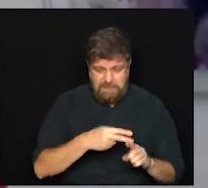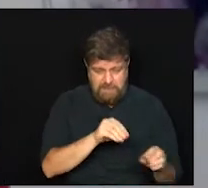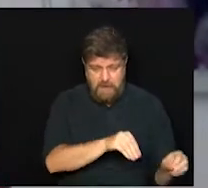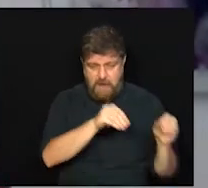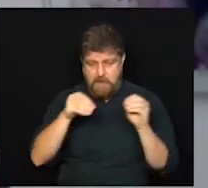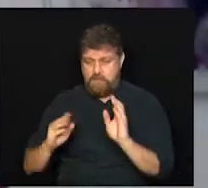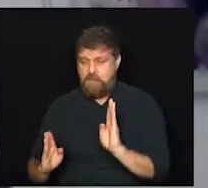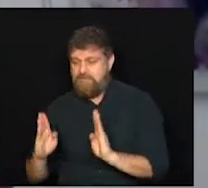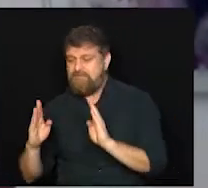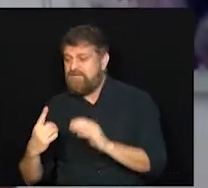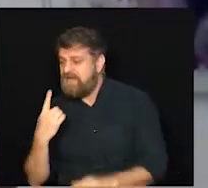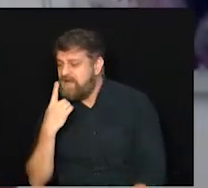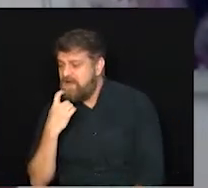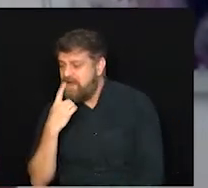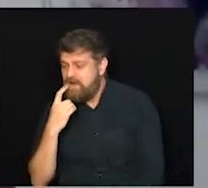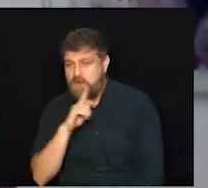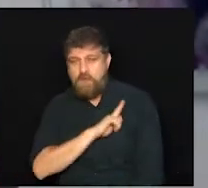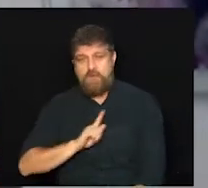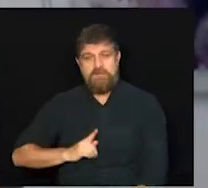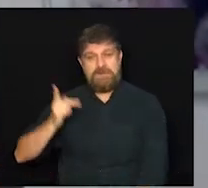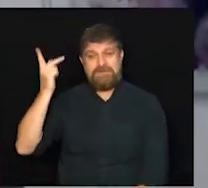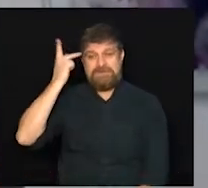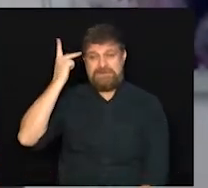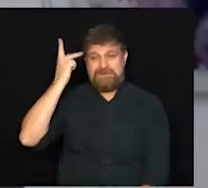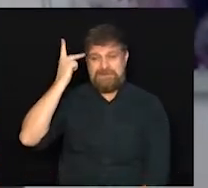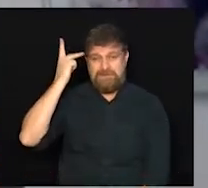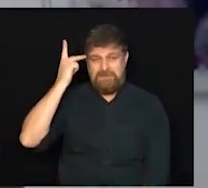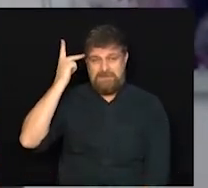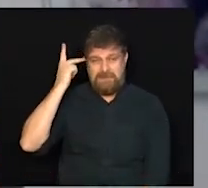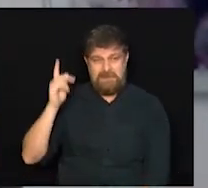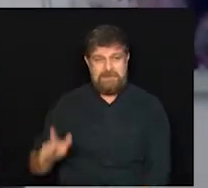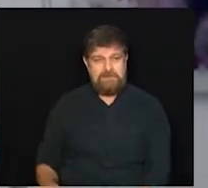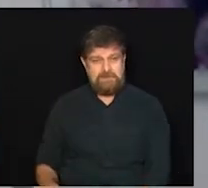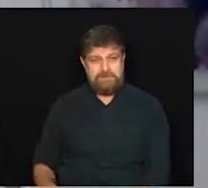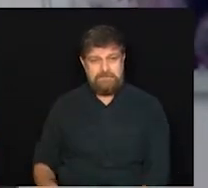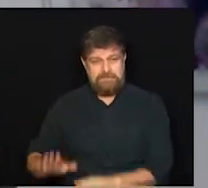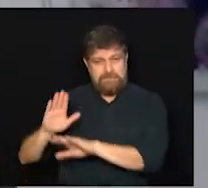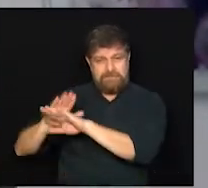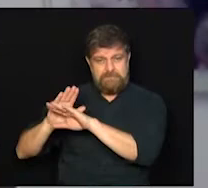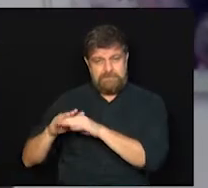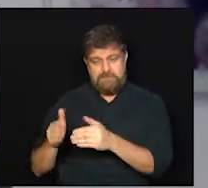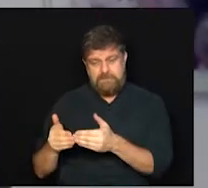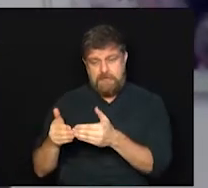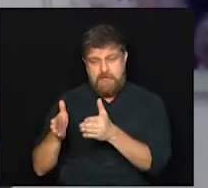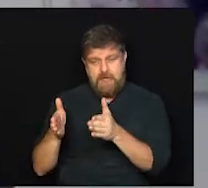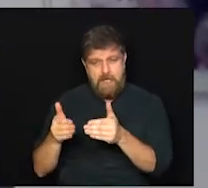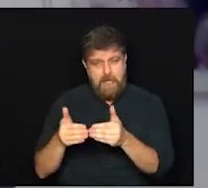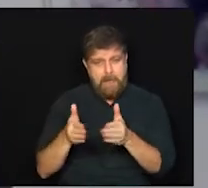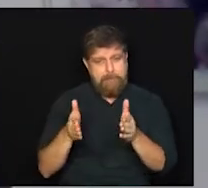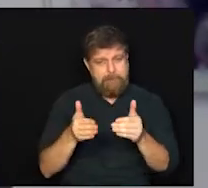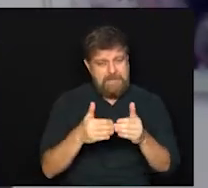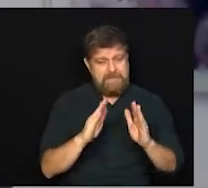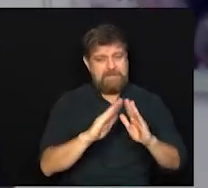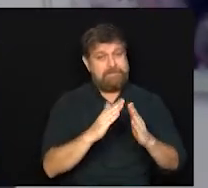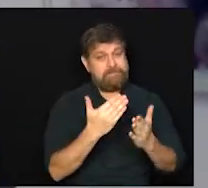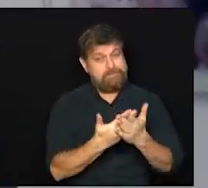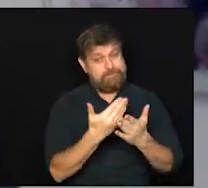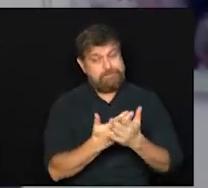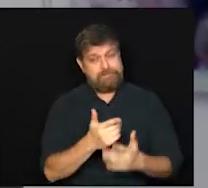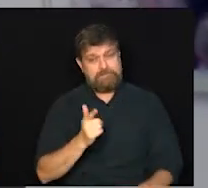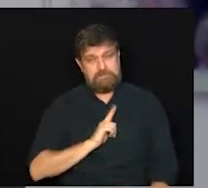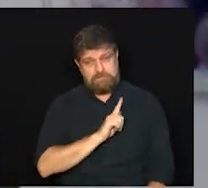vermelha, o governo estadual está reabrindo, entre aspas, as escolas, o